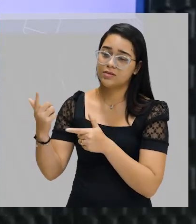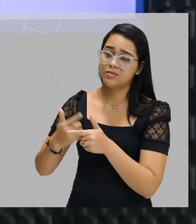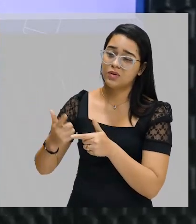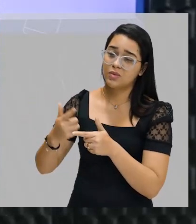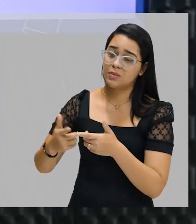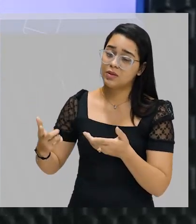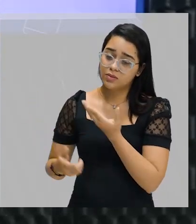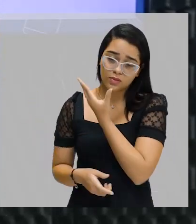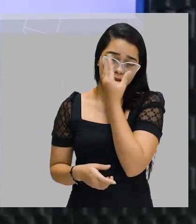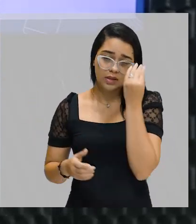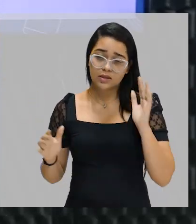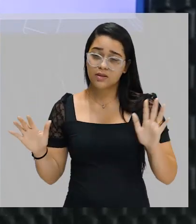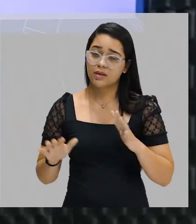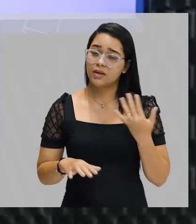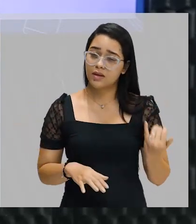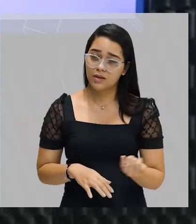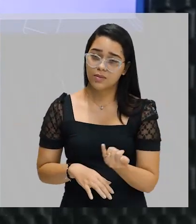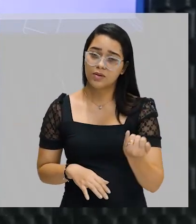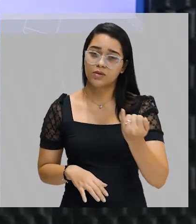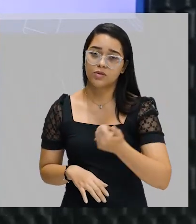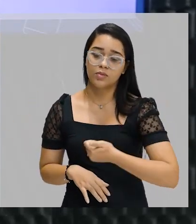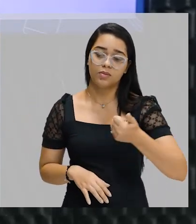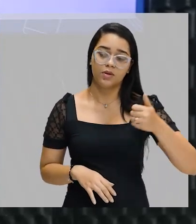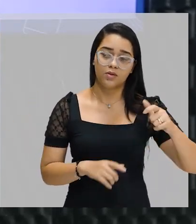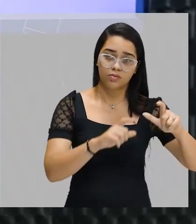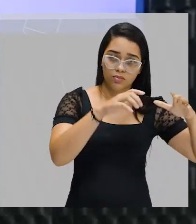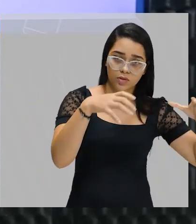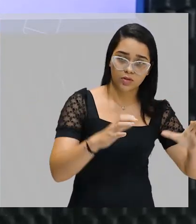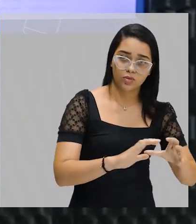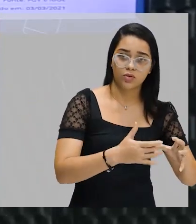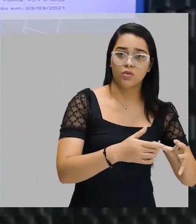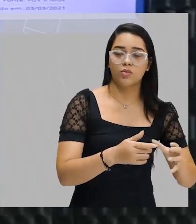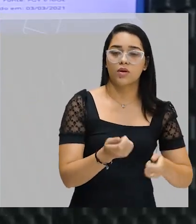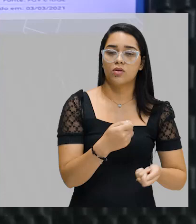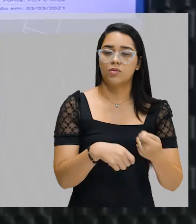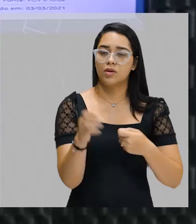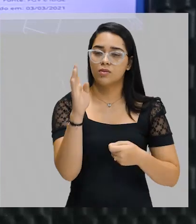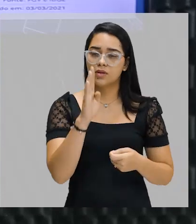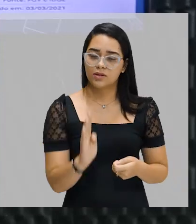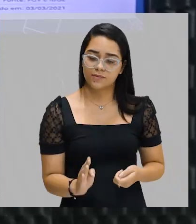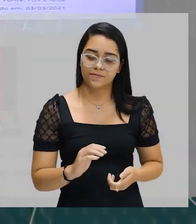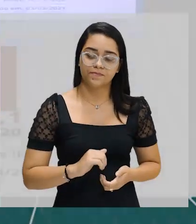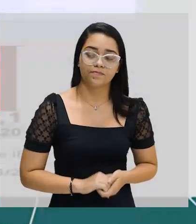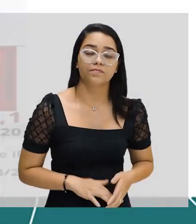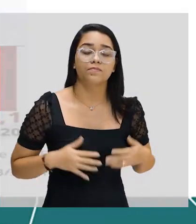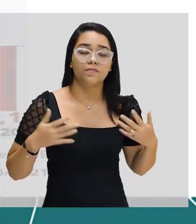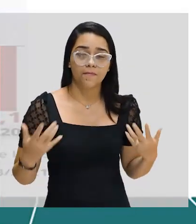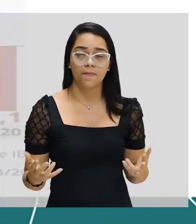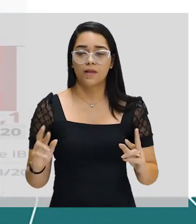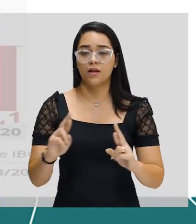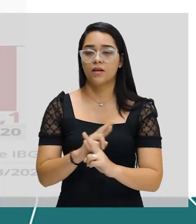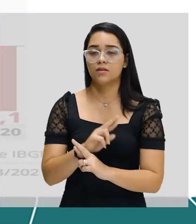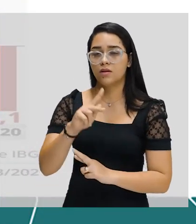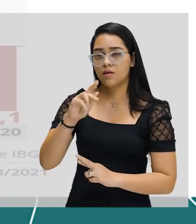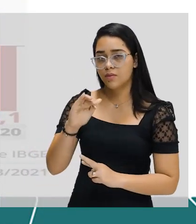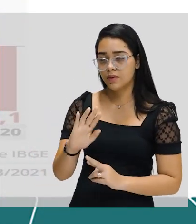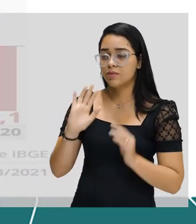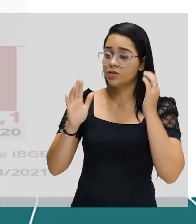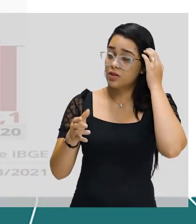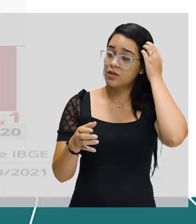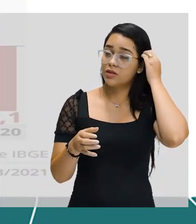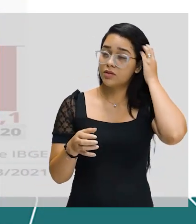não esquece isso, a importância do primeiro setor para a economia brasileira. Em relação ao nosso PIB, tá? Como eu te